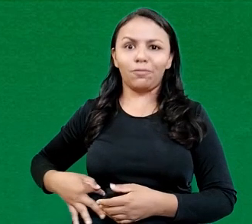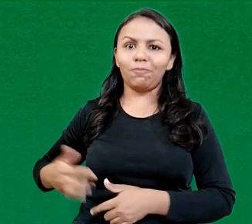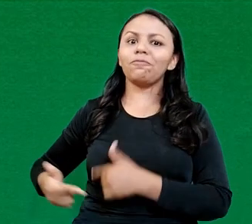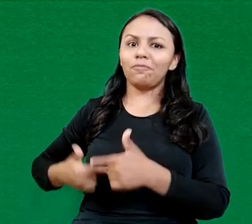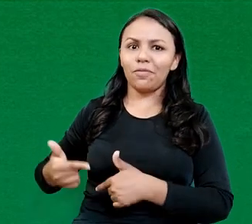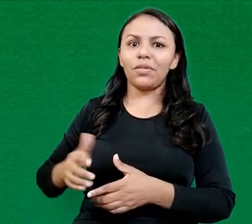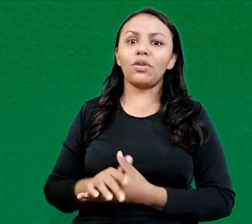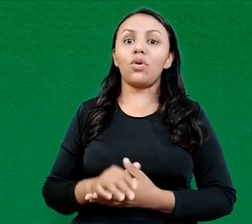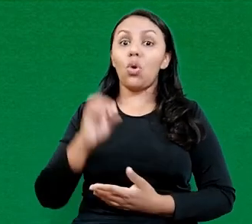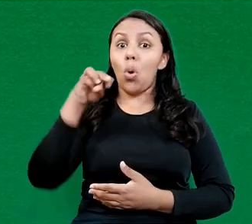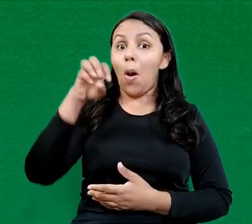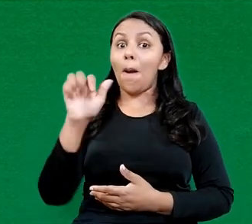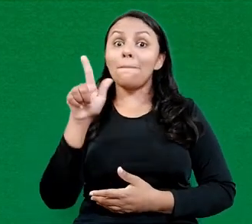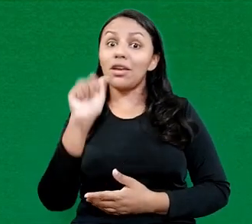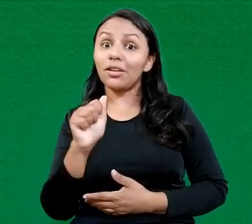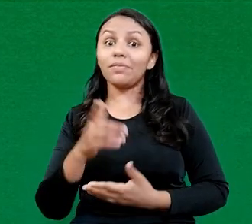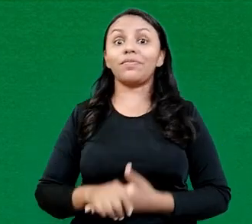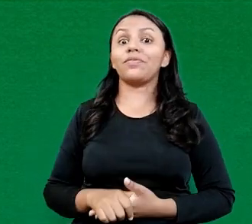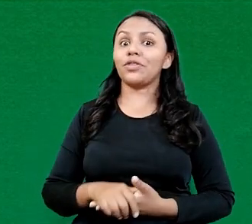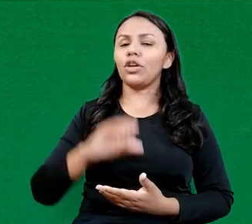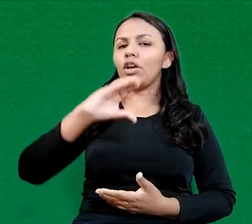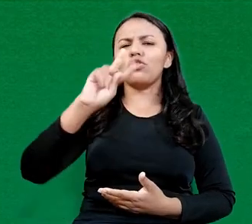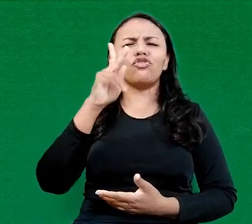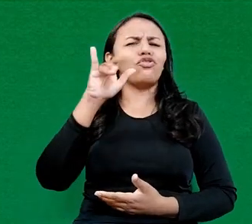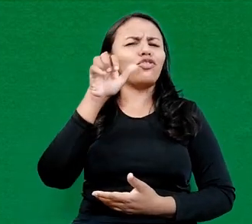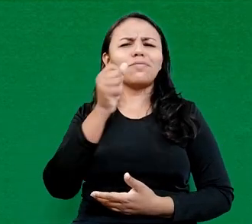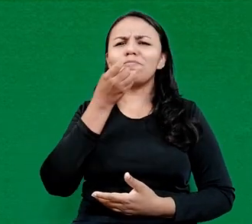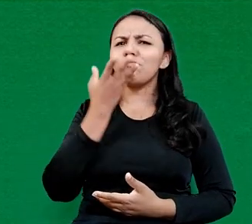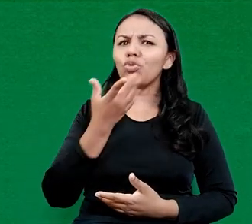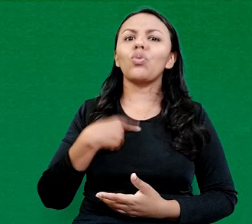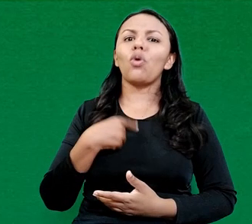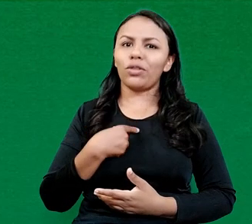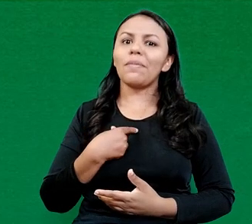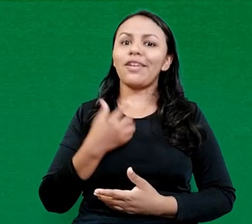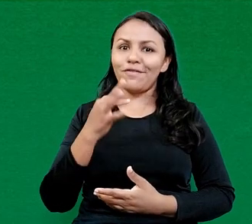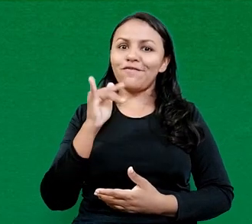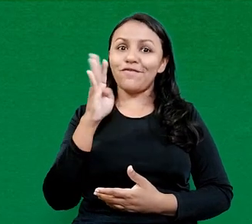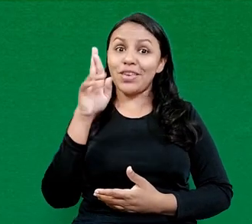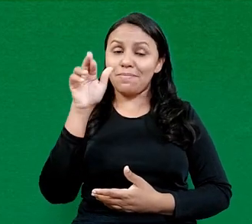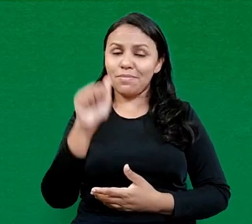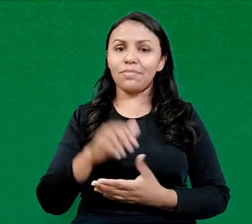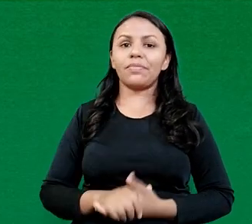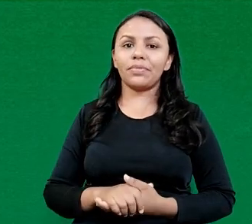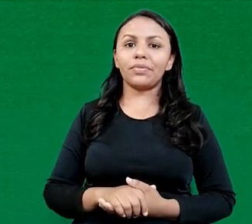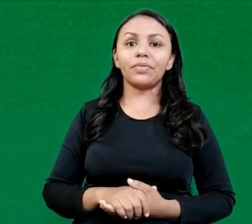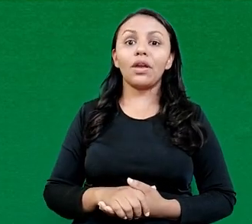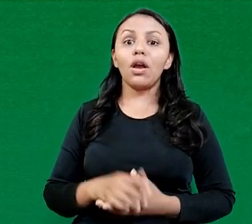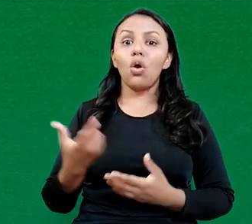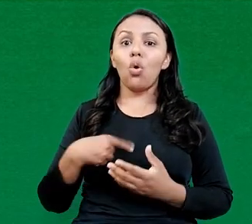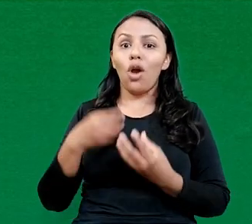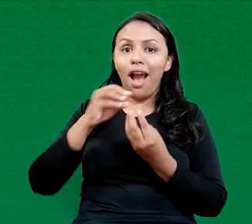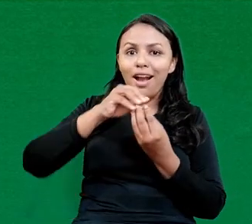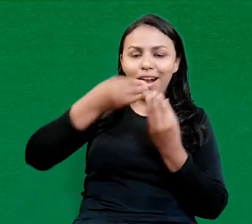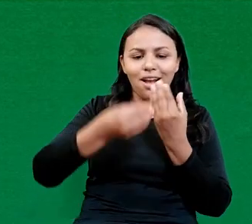fígado. Você tem o ômega 3, o suplemento, a chia, excelente fonte de fibra. Você tem a quercetina que está presente na casca